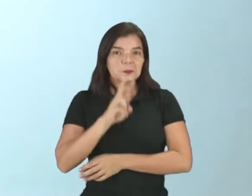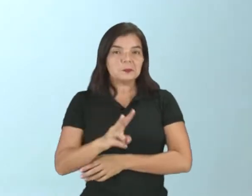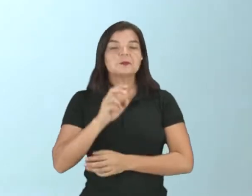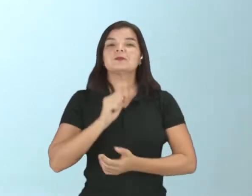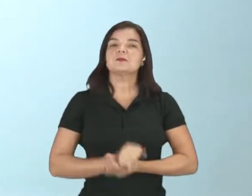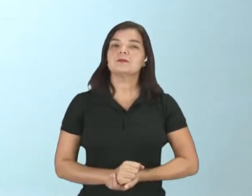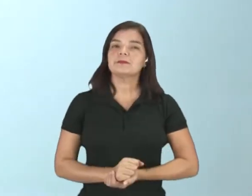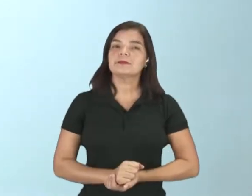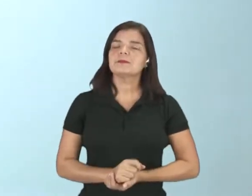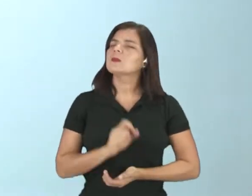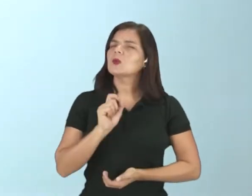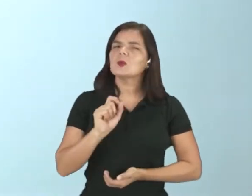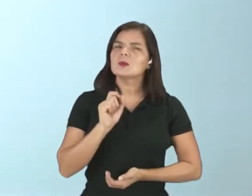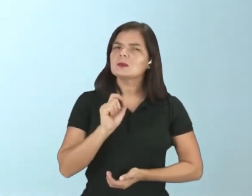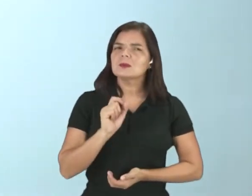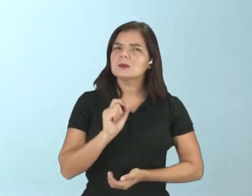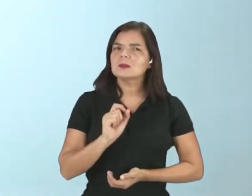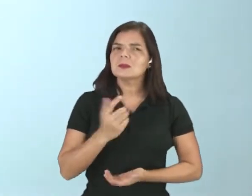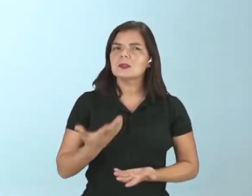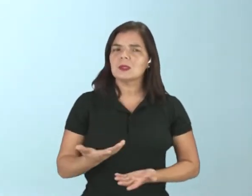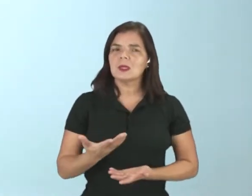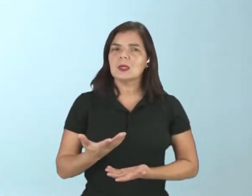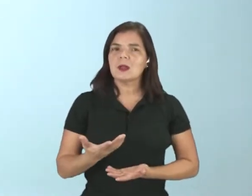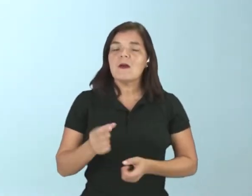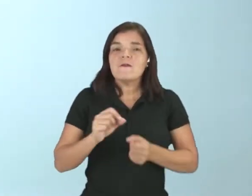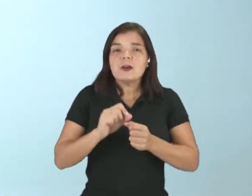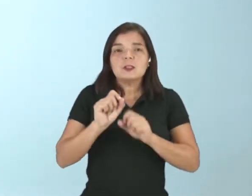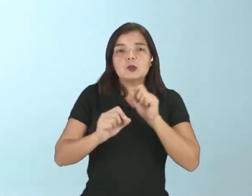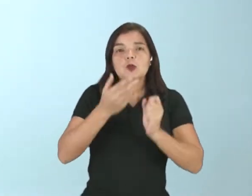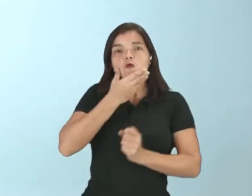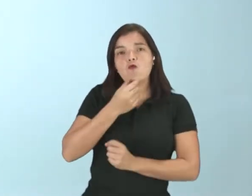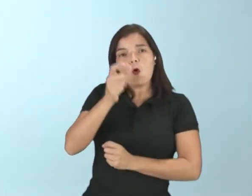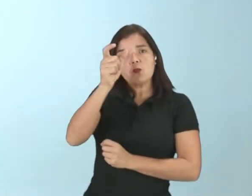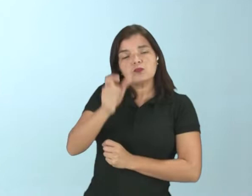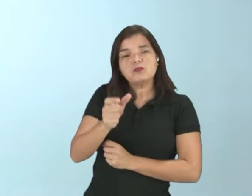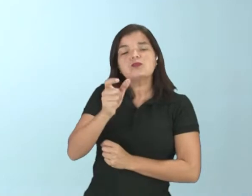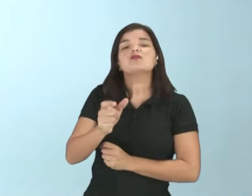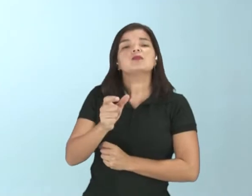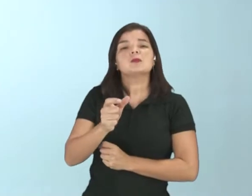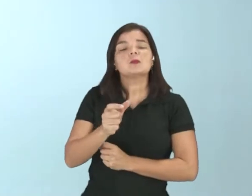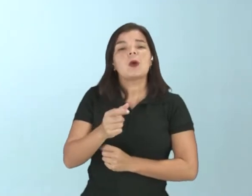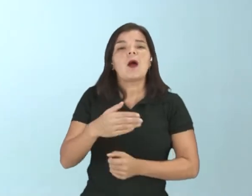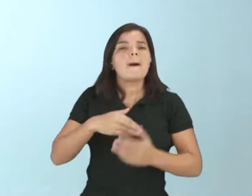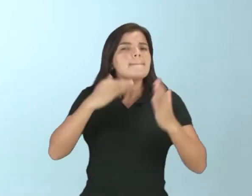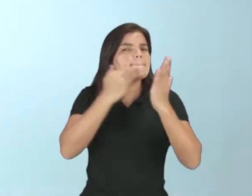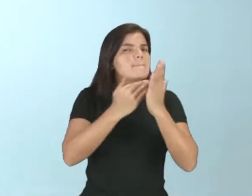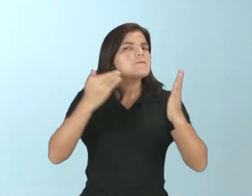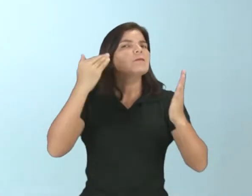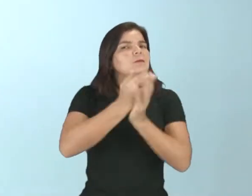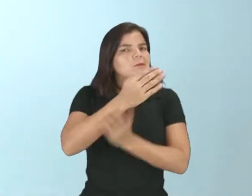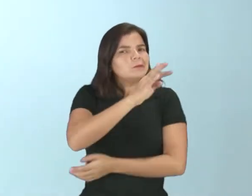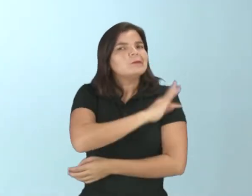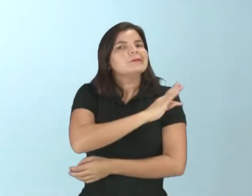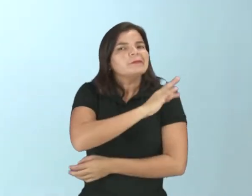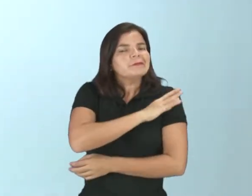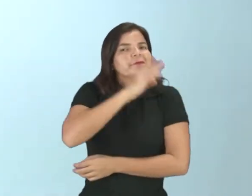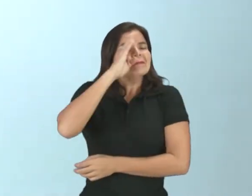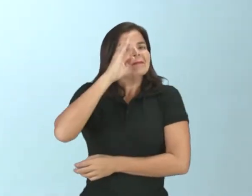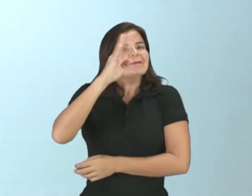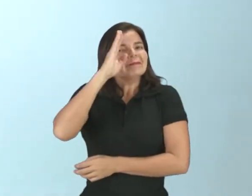olhos. E o que é que vai então fazer com que o homem chegue à máxima da técnica